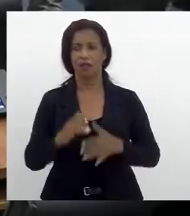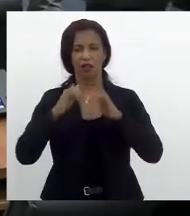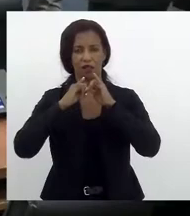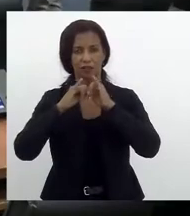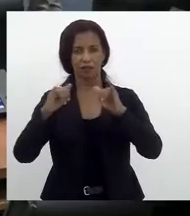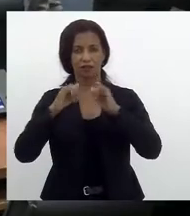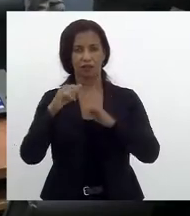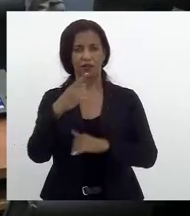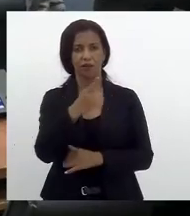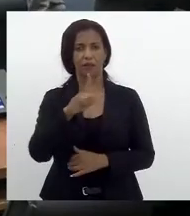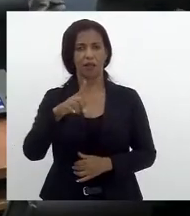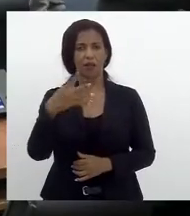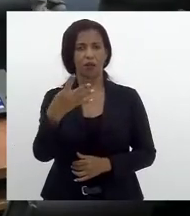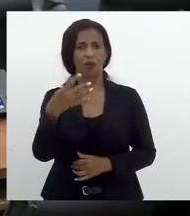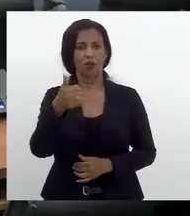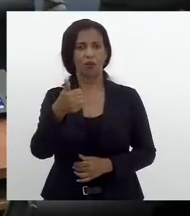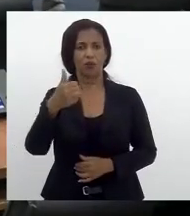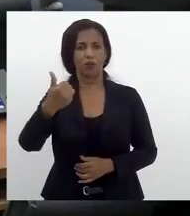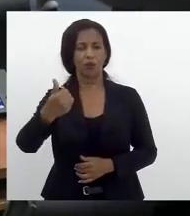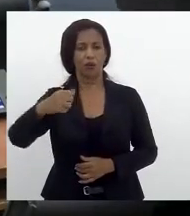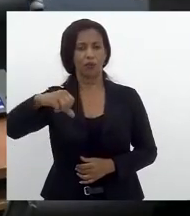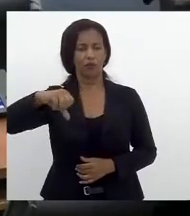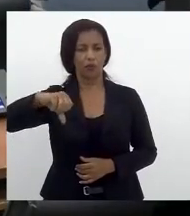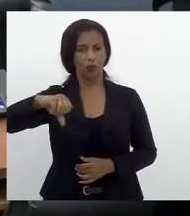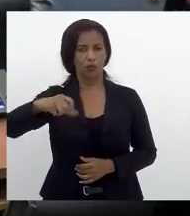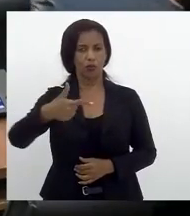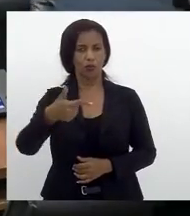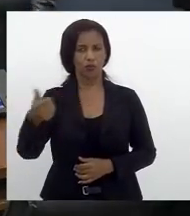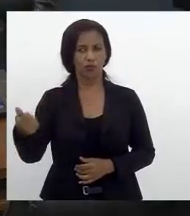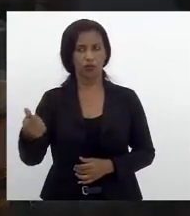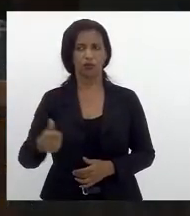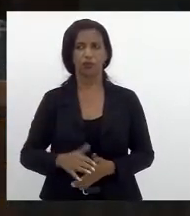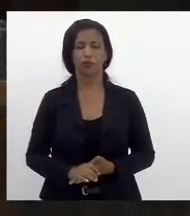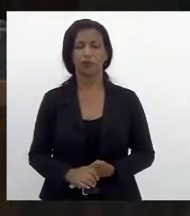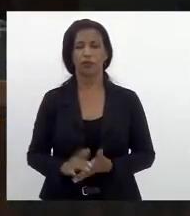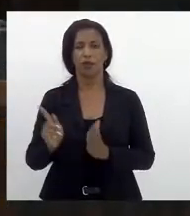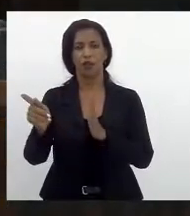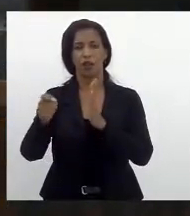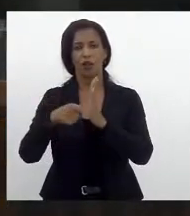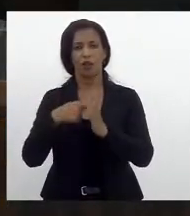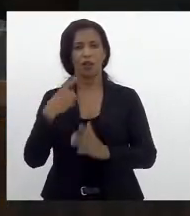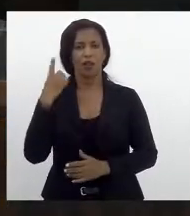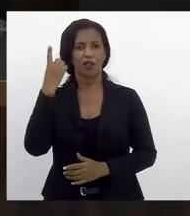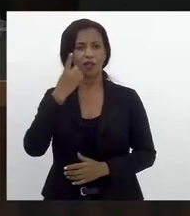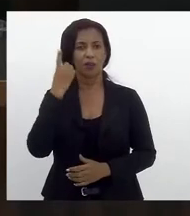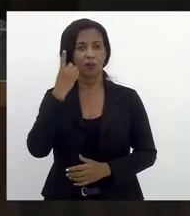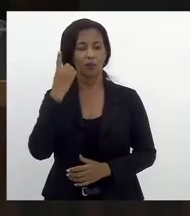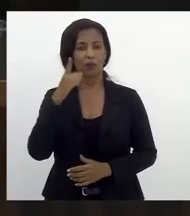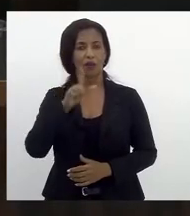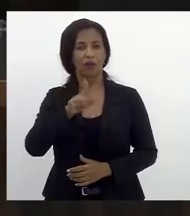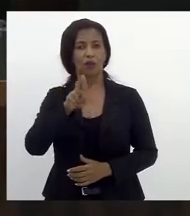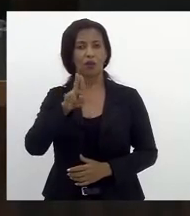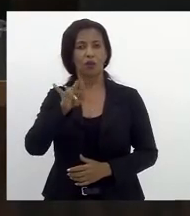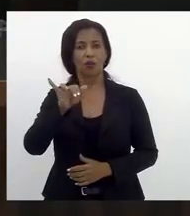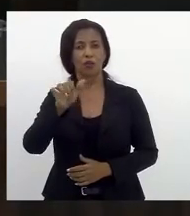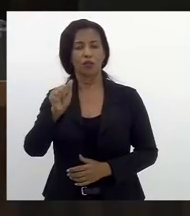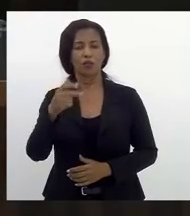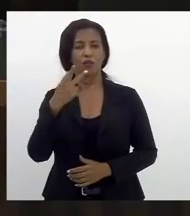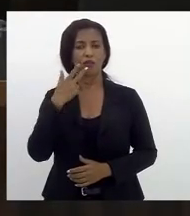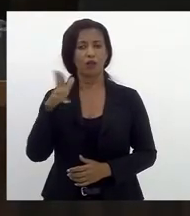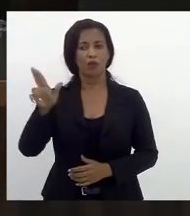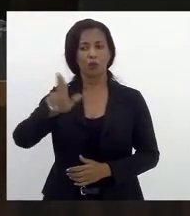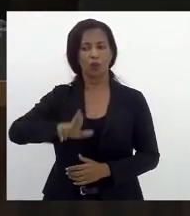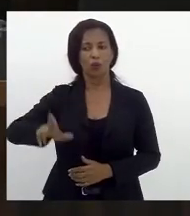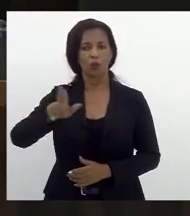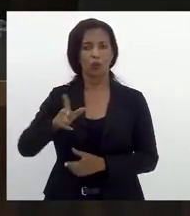Anuncio, projeto de lei 4198 de 2021, da autoria da deputada Lucinha, que dispõe sobre a